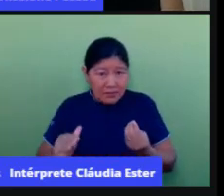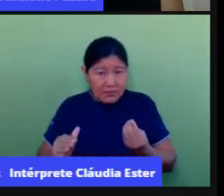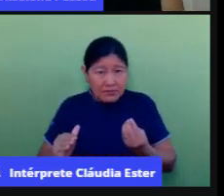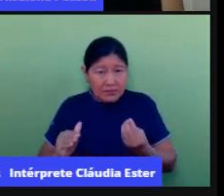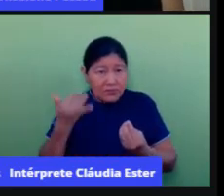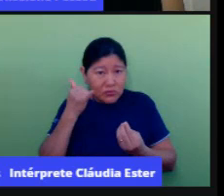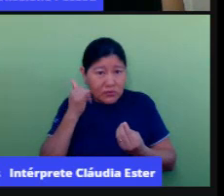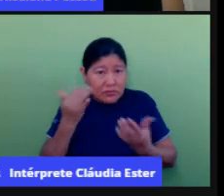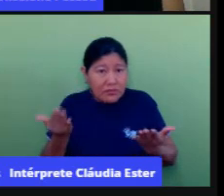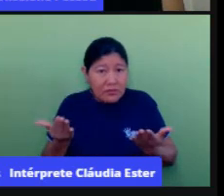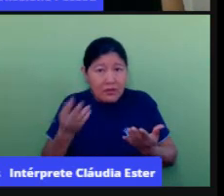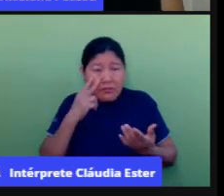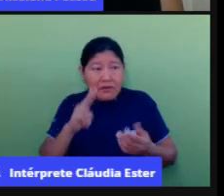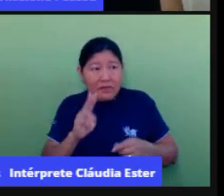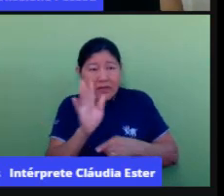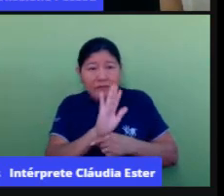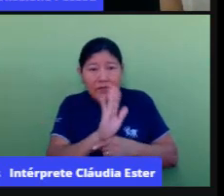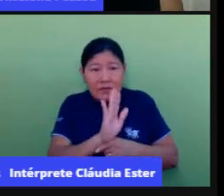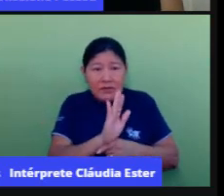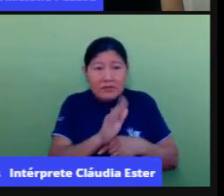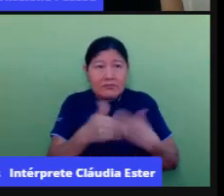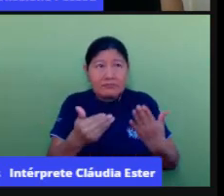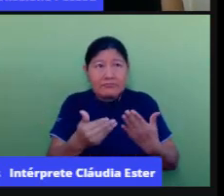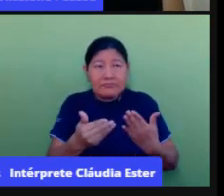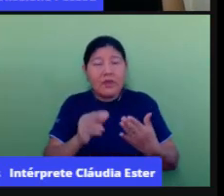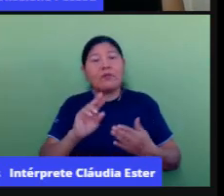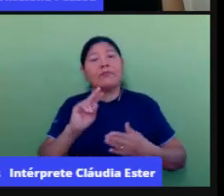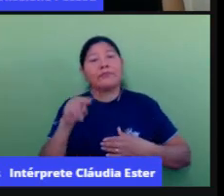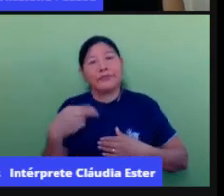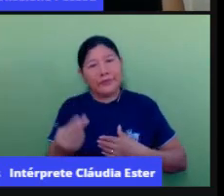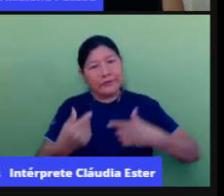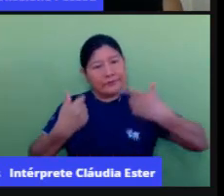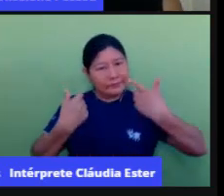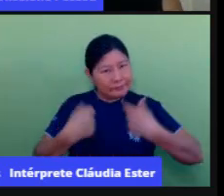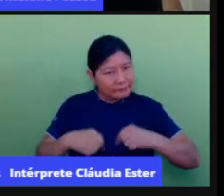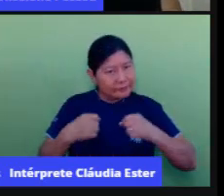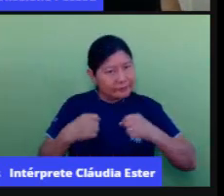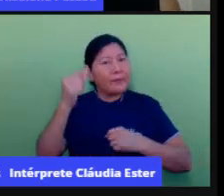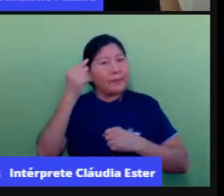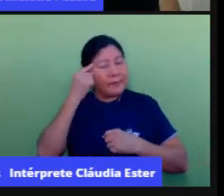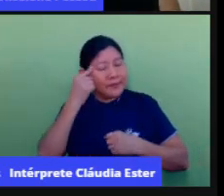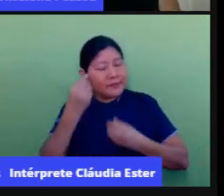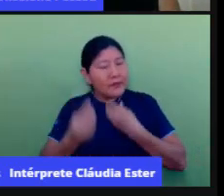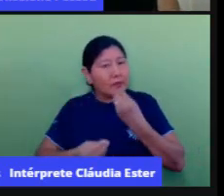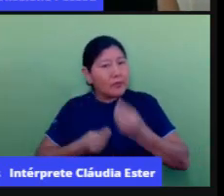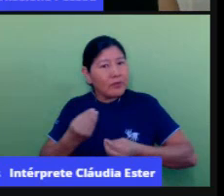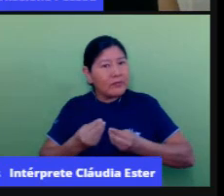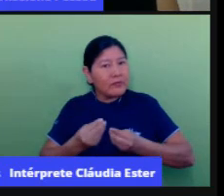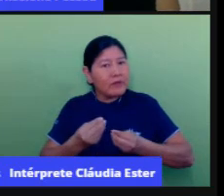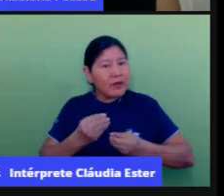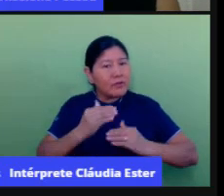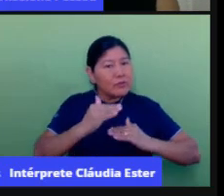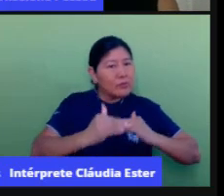vídeo. Então, são questões que precisam ser pensadas, né, ao longo do processo que a gente vem